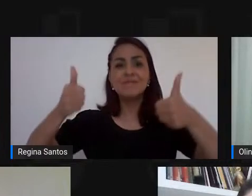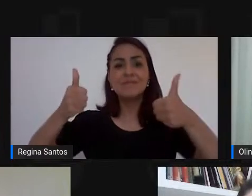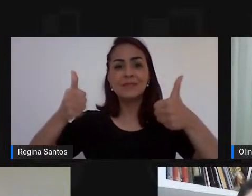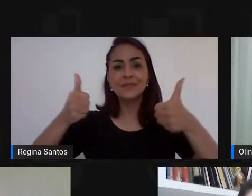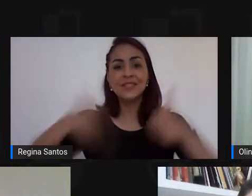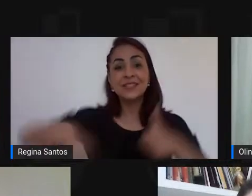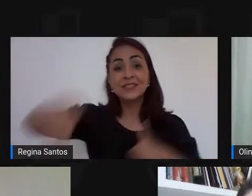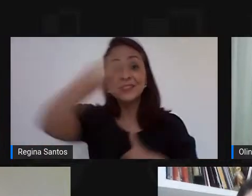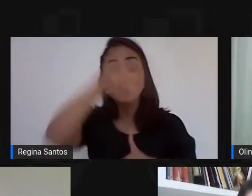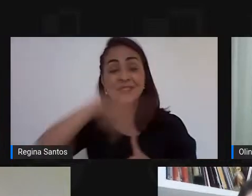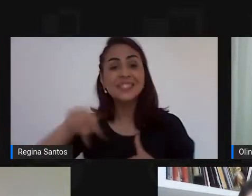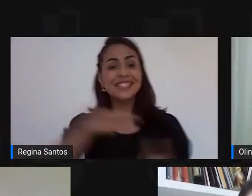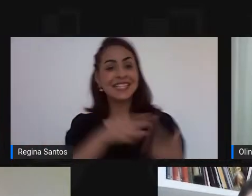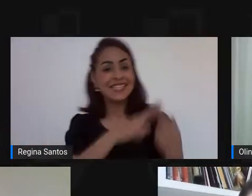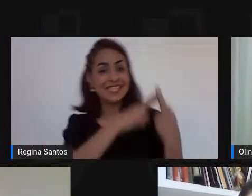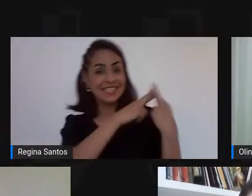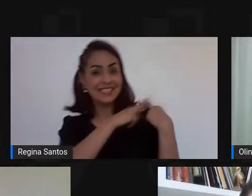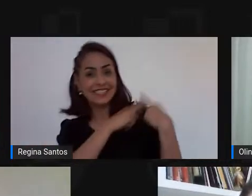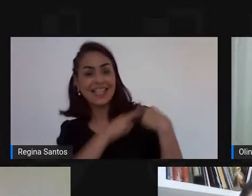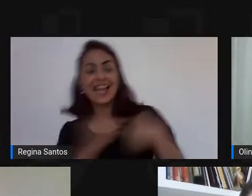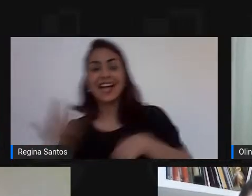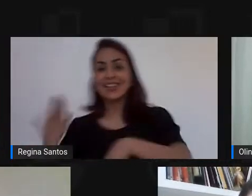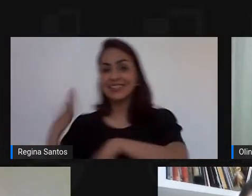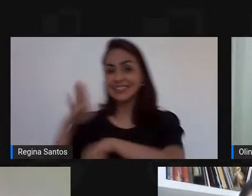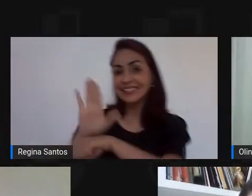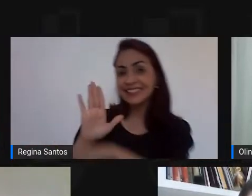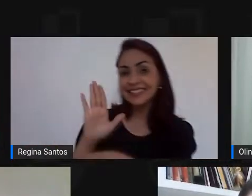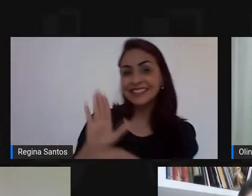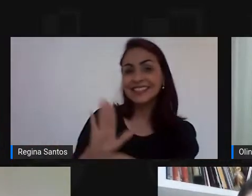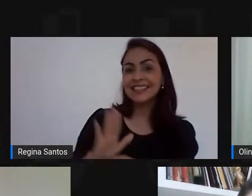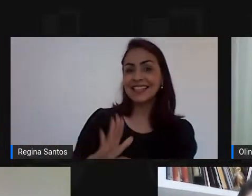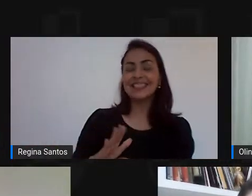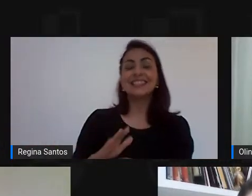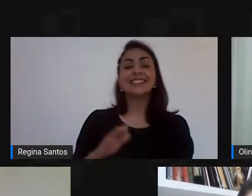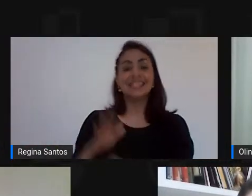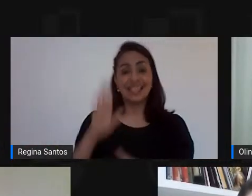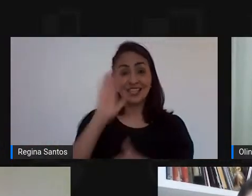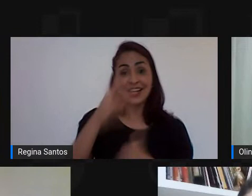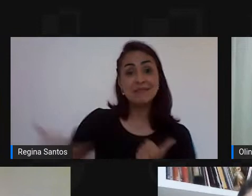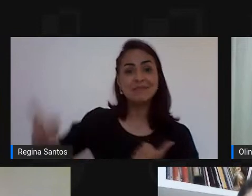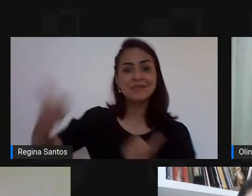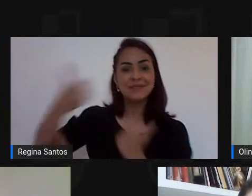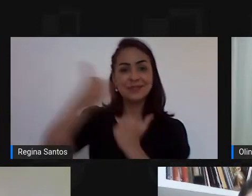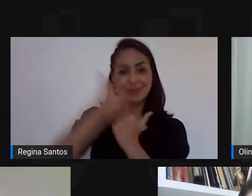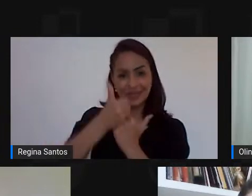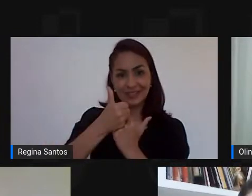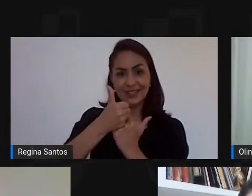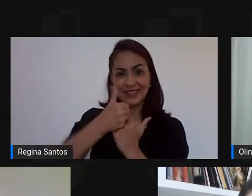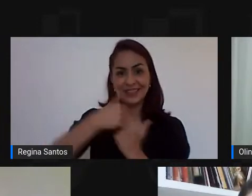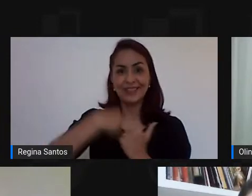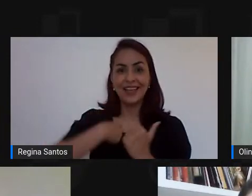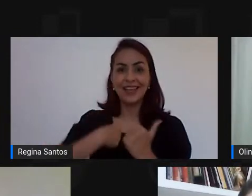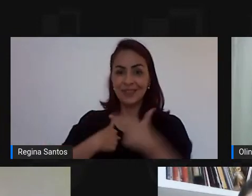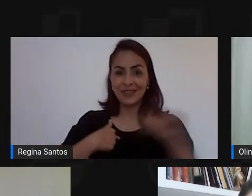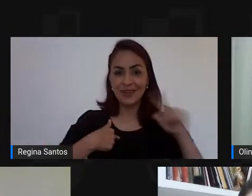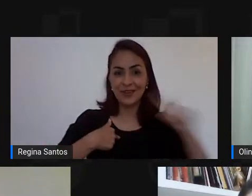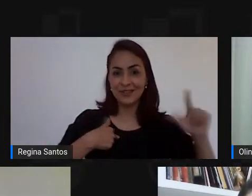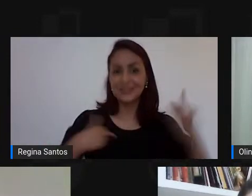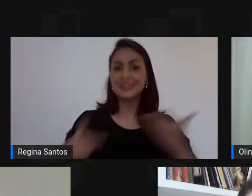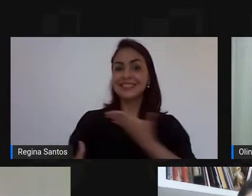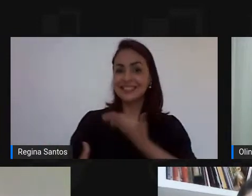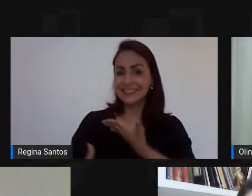à frente agora, e que nos sucederam muito bem, e eu tenho certeza que vão continuar